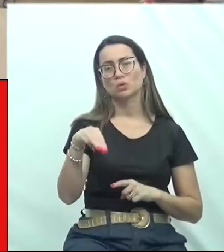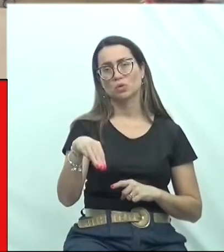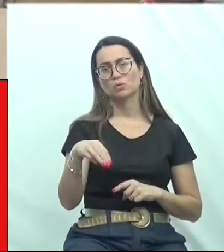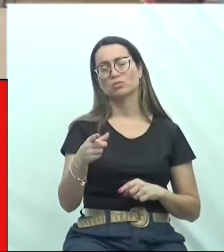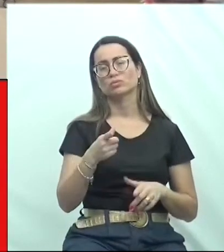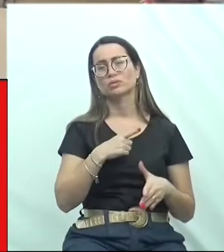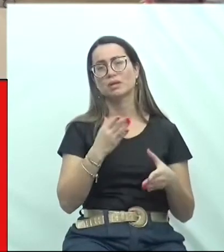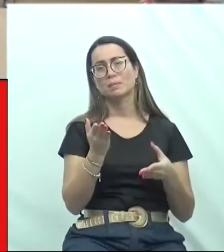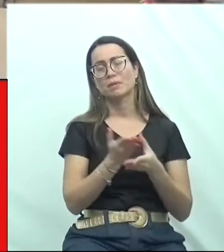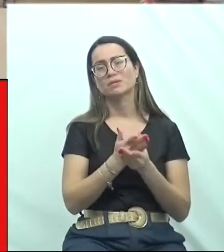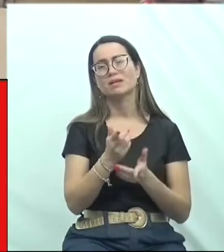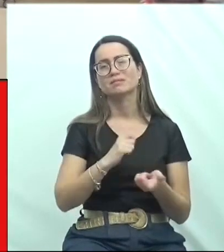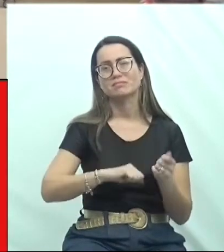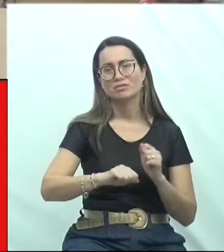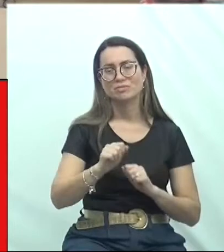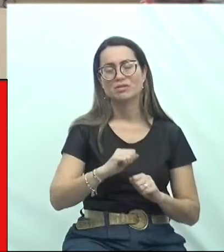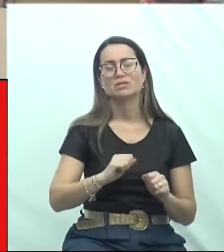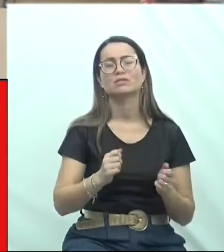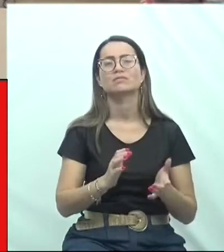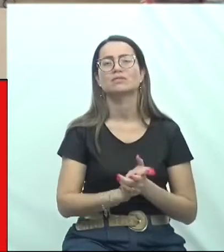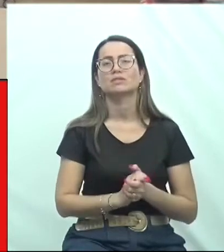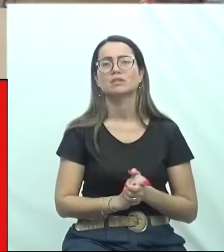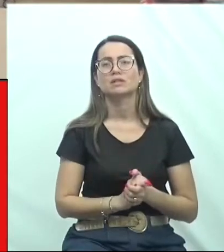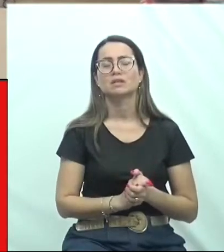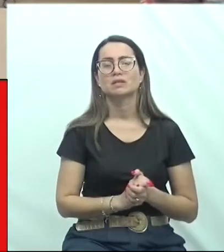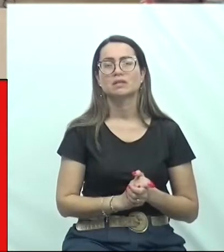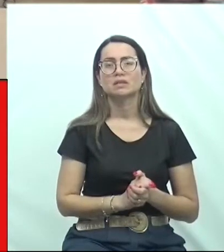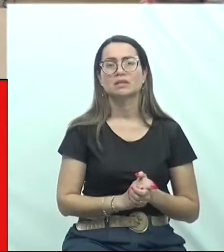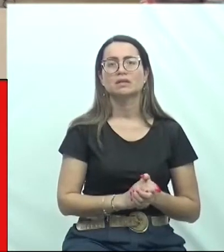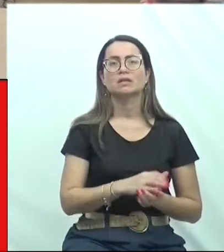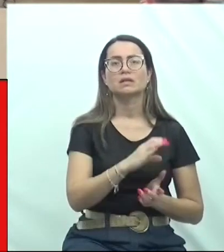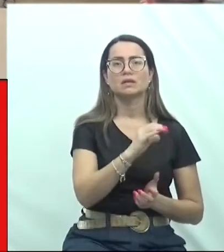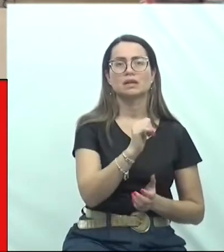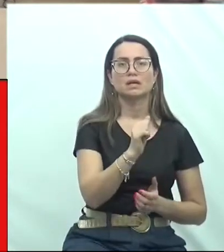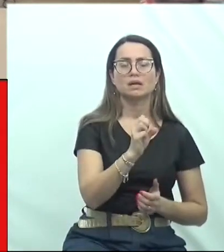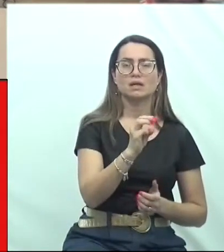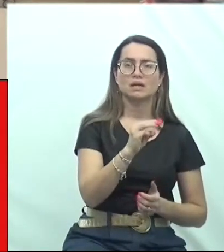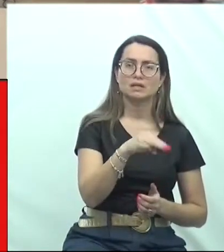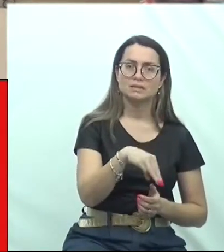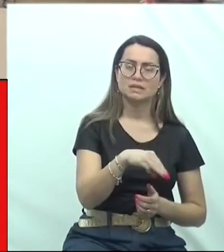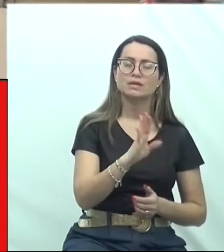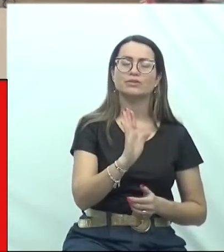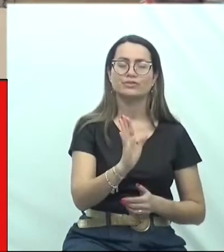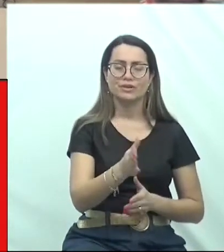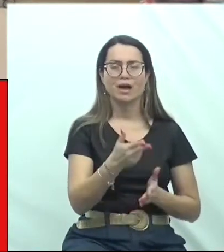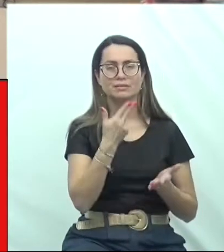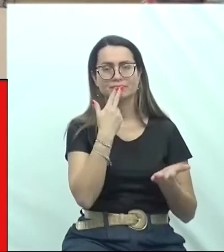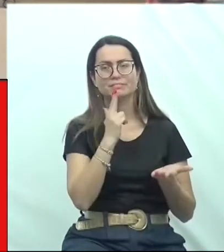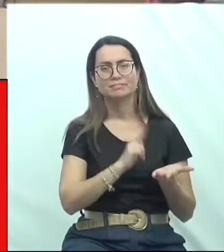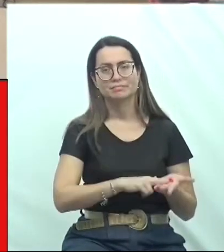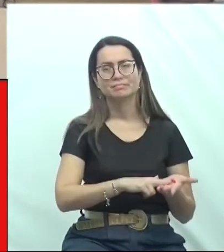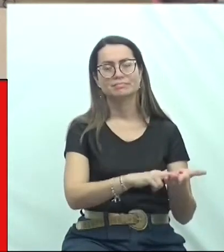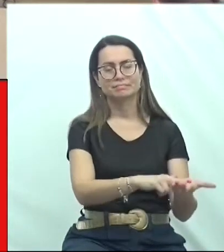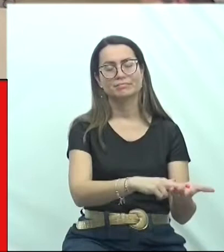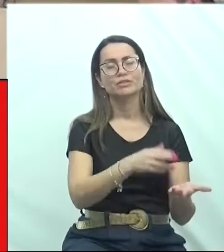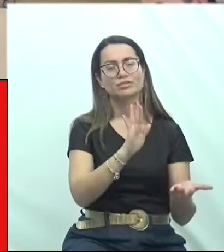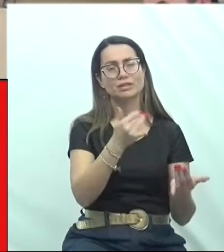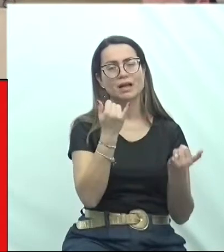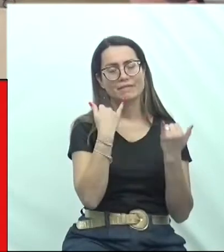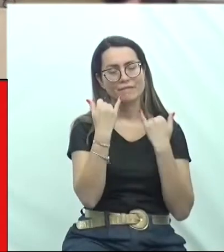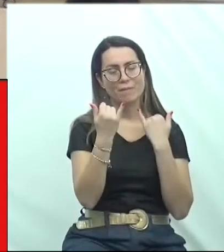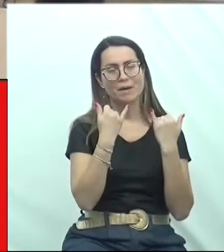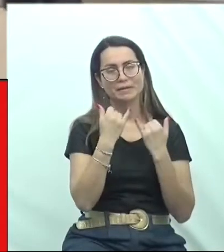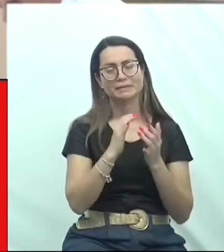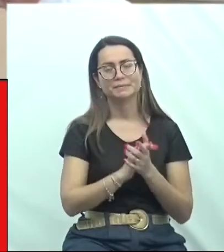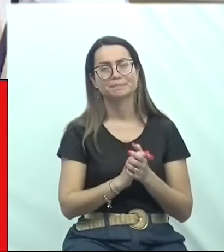processos administrativos, né, que provavelmente a Kazan já foi notificada por alguns e, se não for, deve